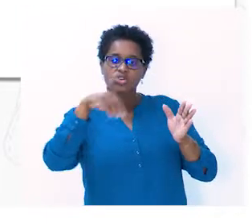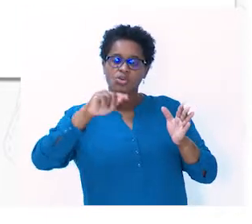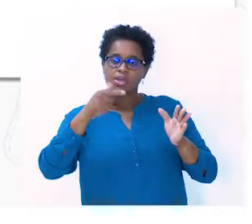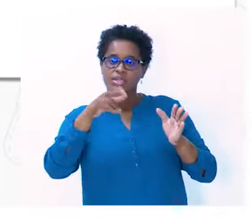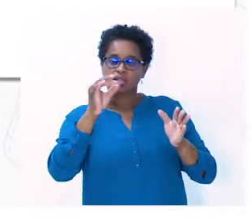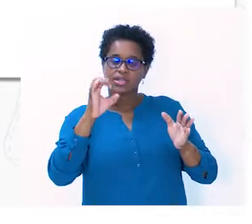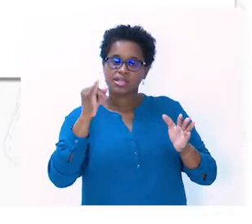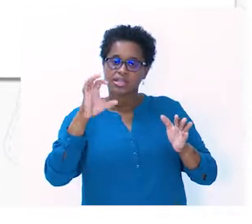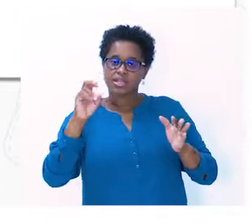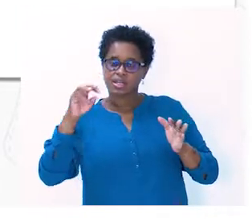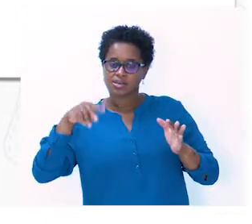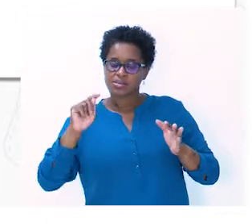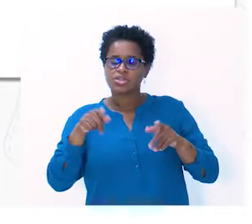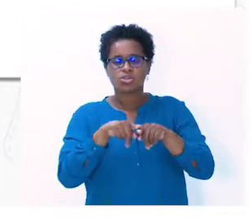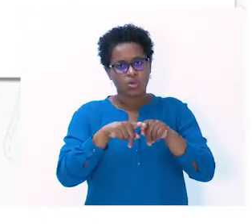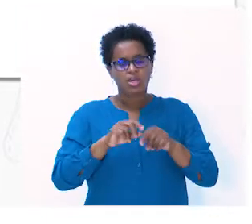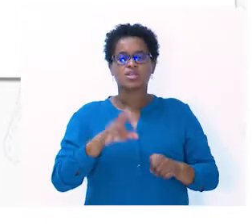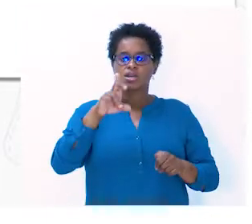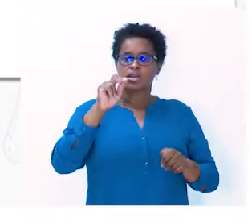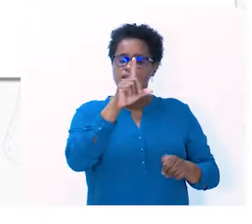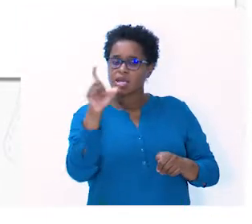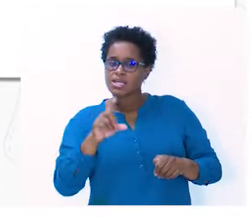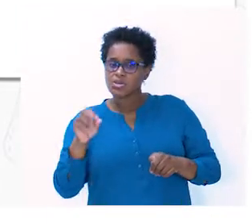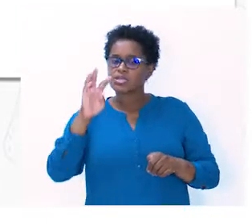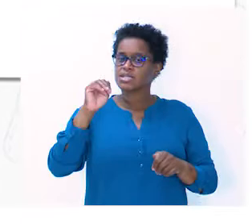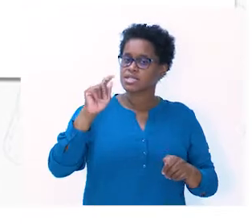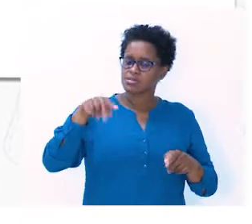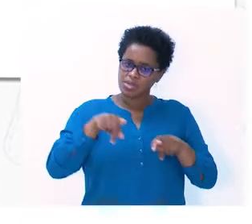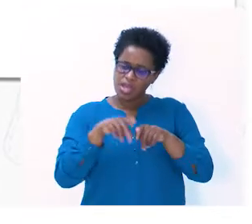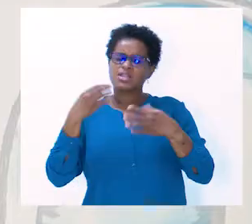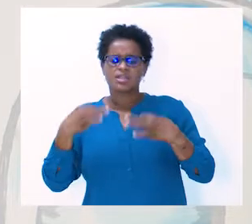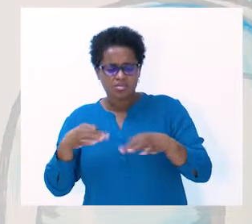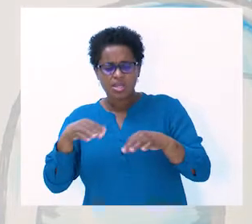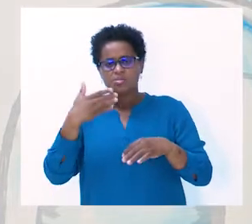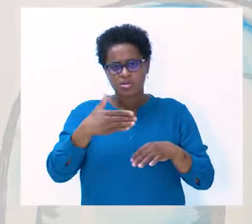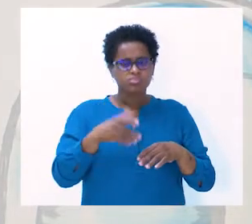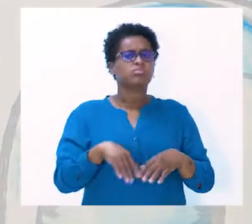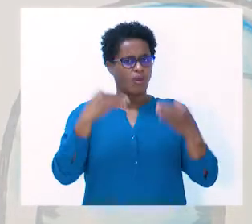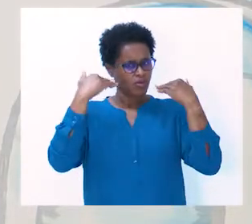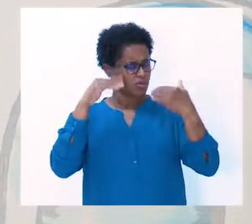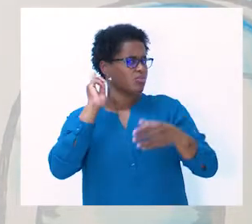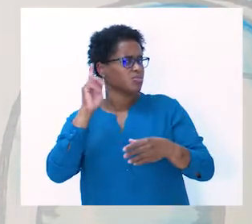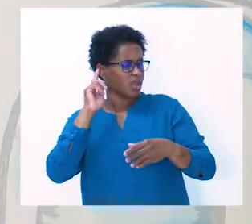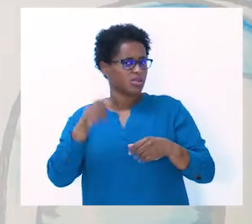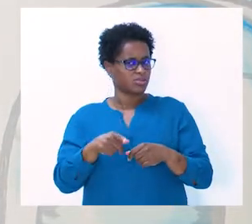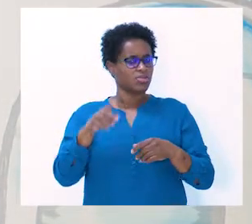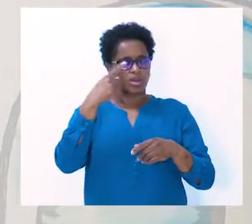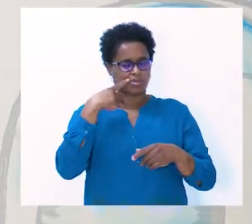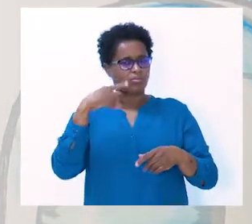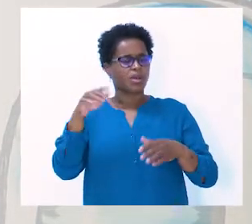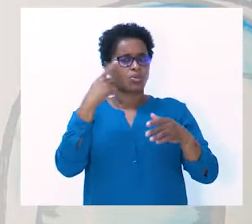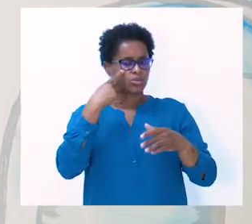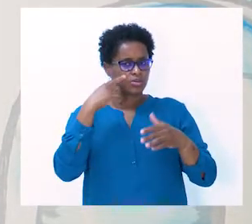geometricamente iguais, a razão da semelhança é sempre 1. São notas importantes para o